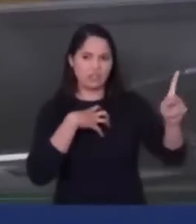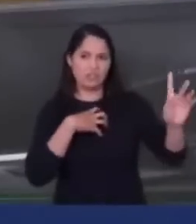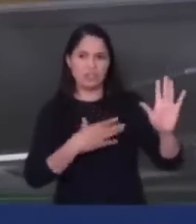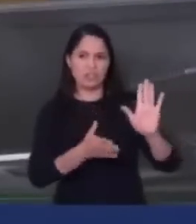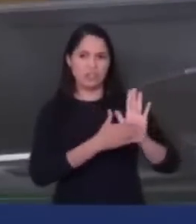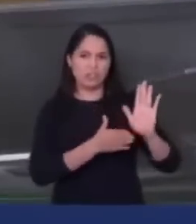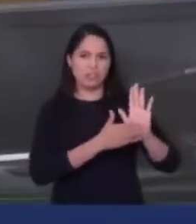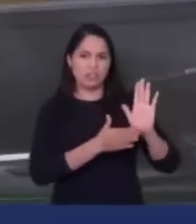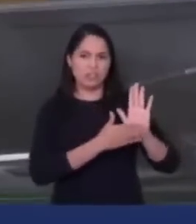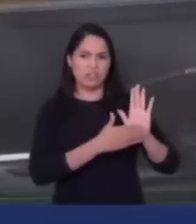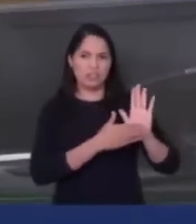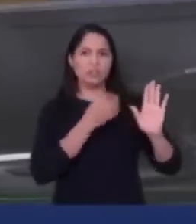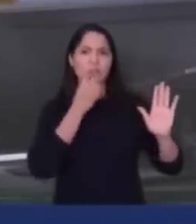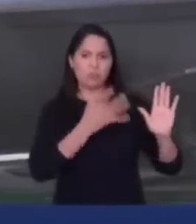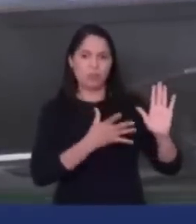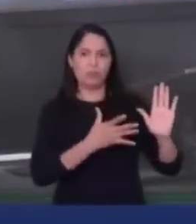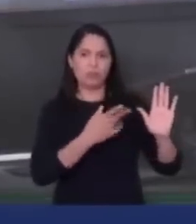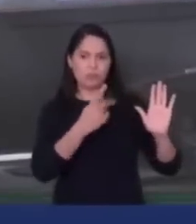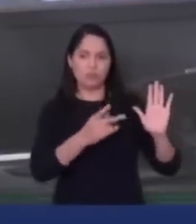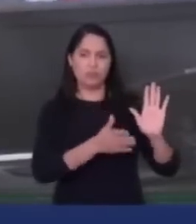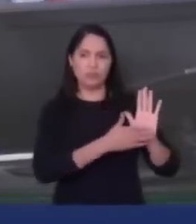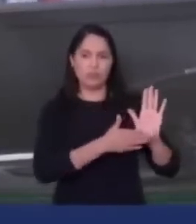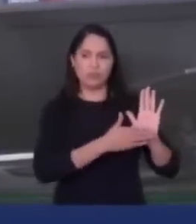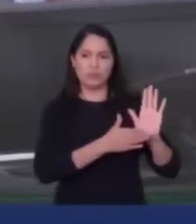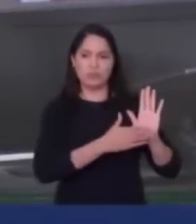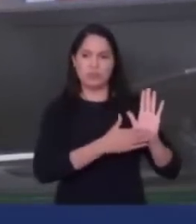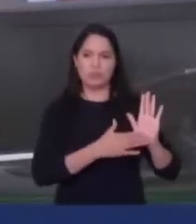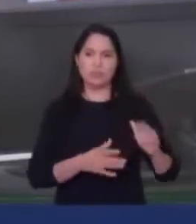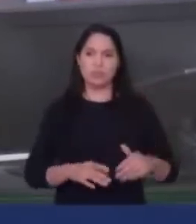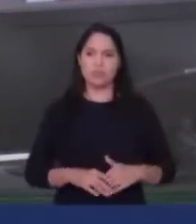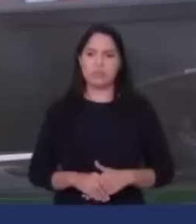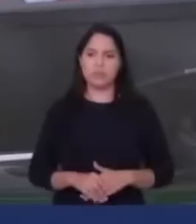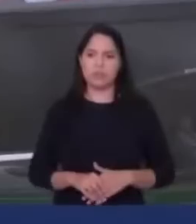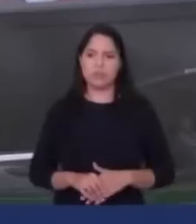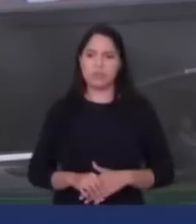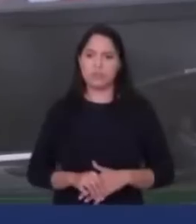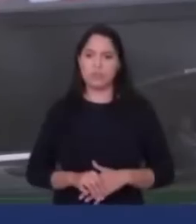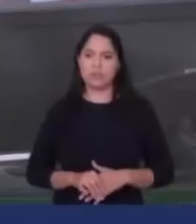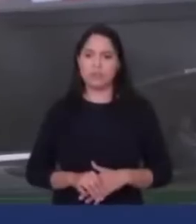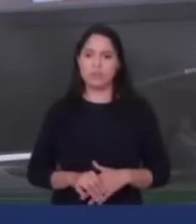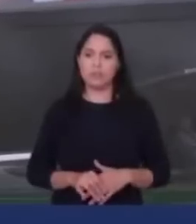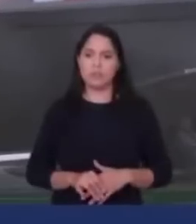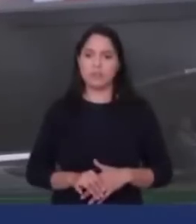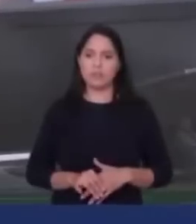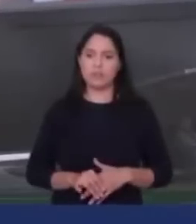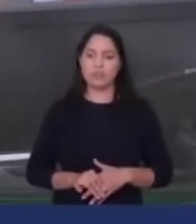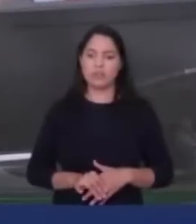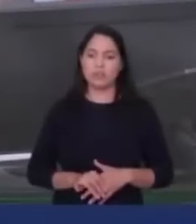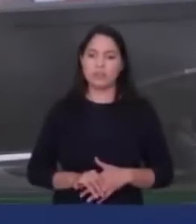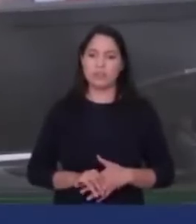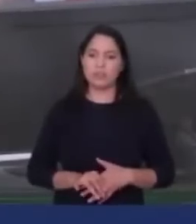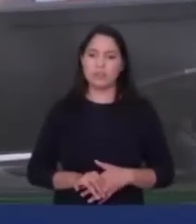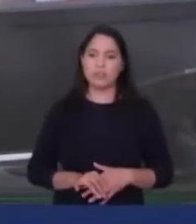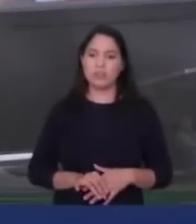muito, muito boa. Eu recebo com muito boa vontade. Além de retirar os destaques que estavam...